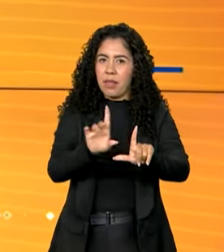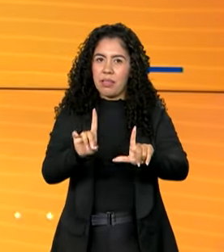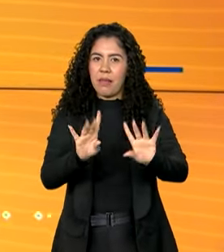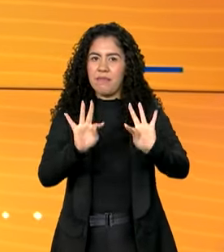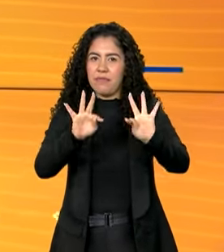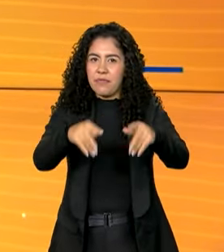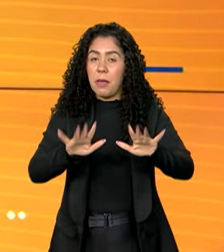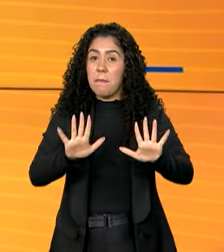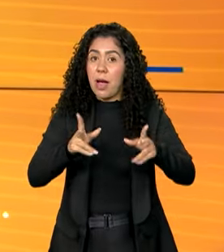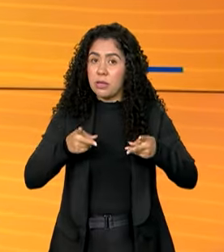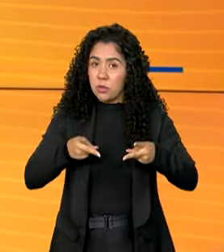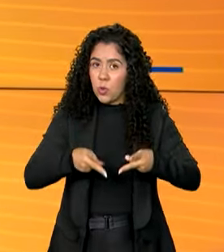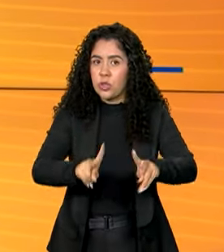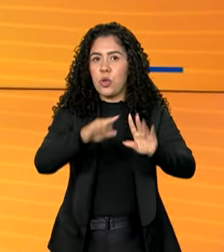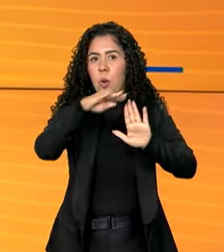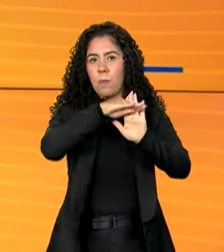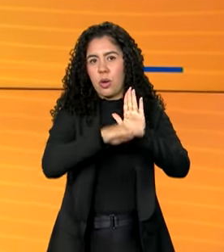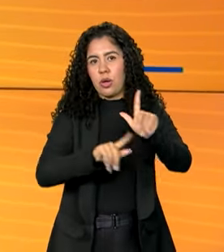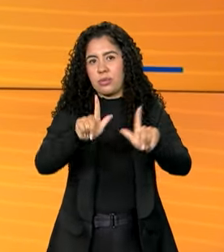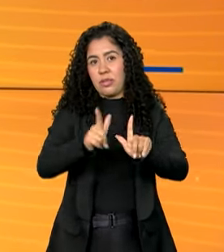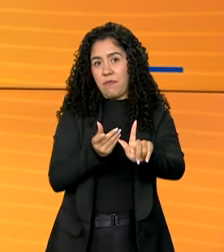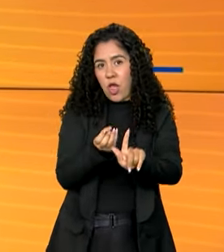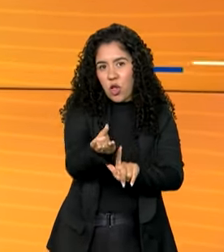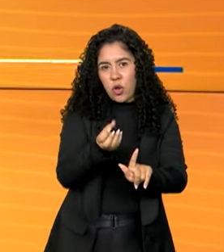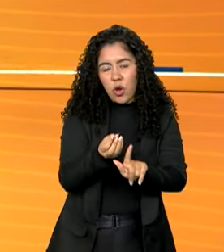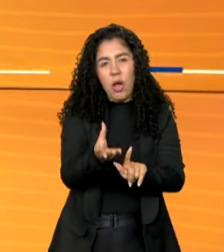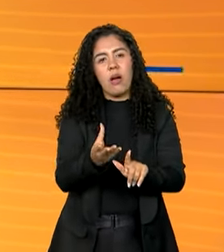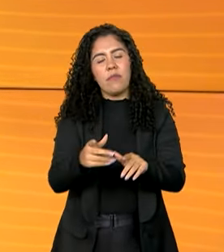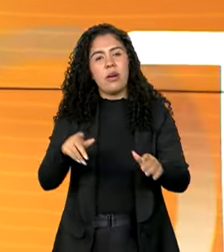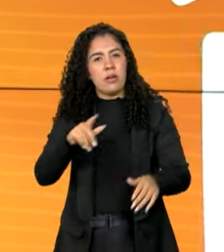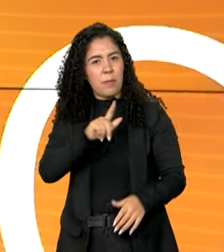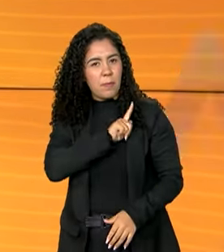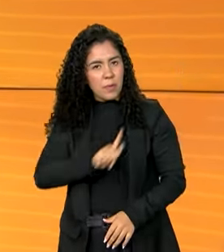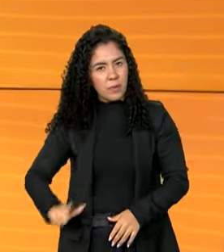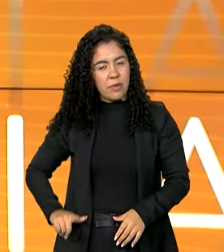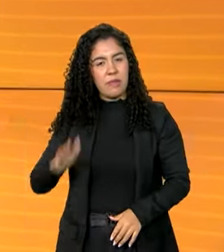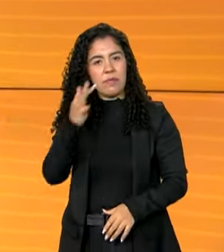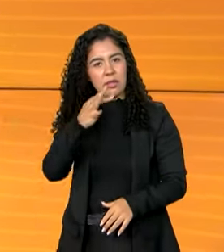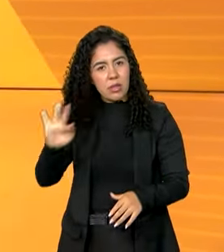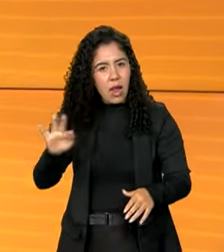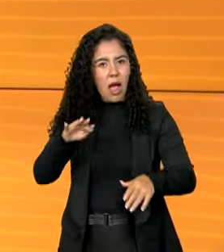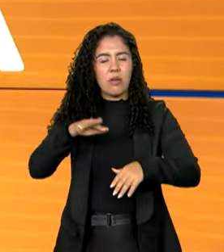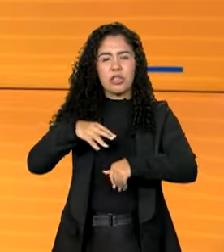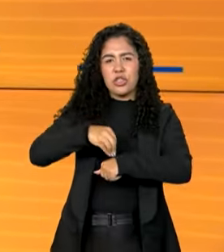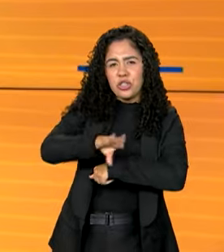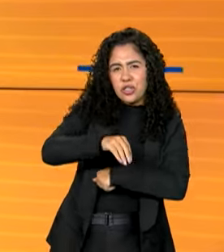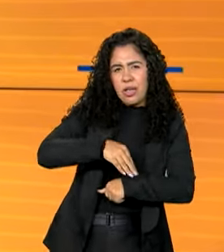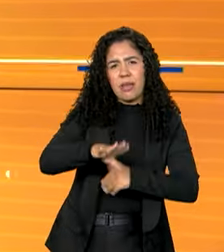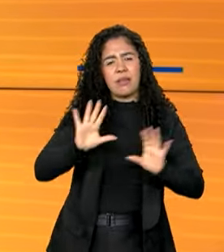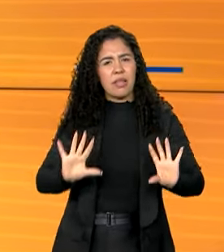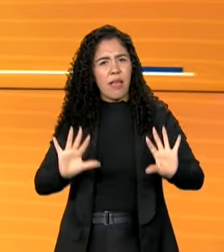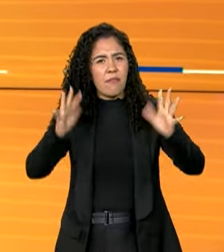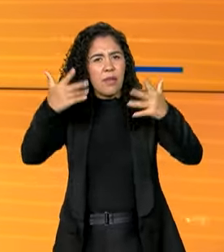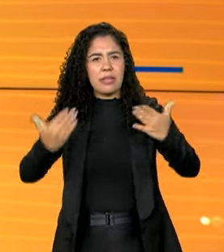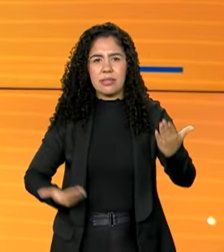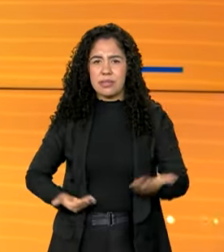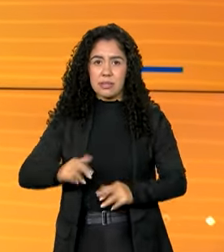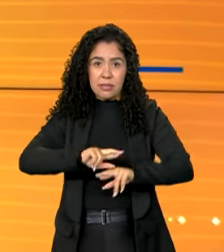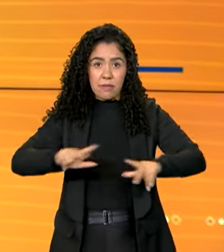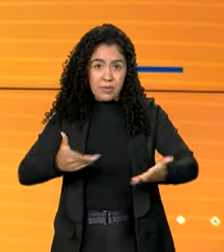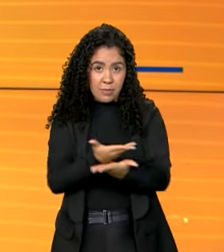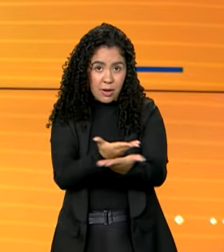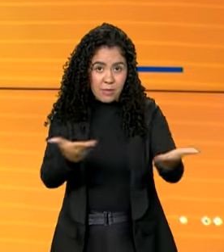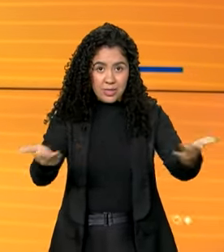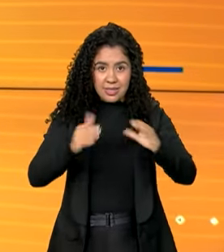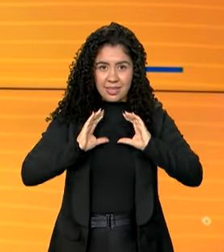Canal Gov segue com a programação, mostrando todas as ações do governo federal, com eventos ao vivo, dicas e serviços para